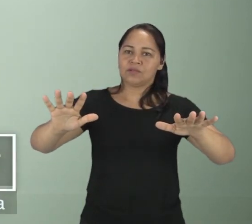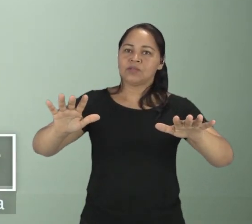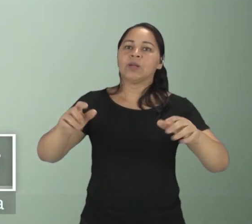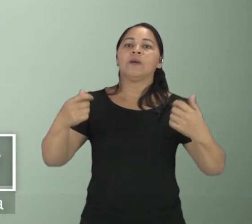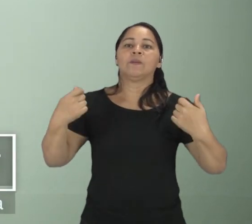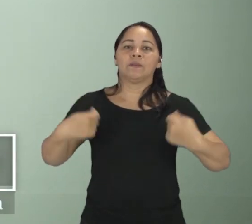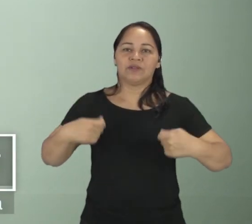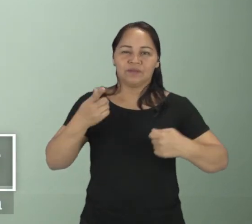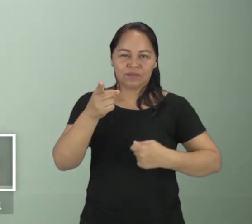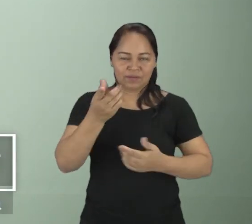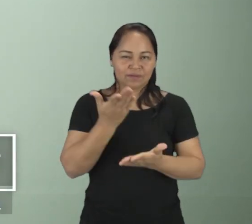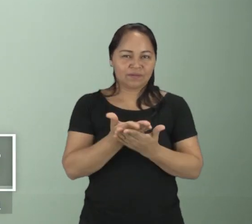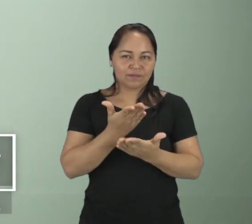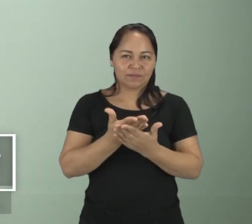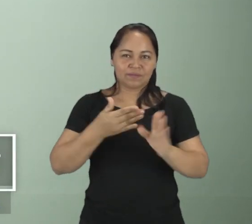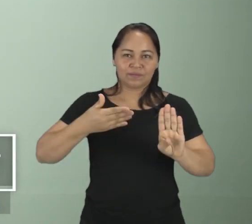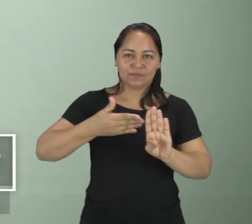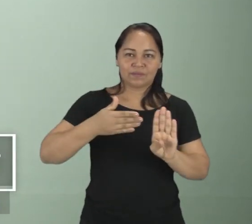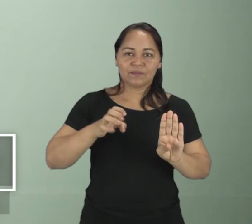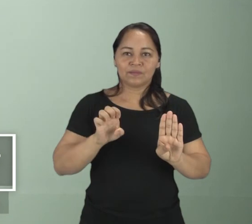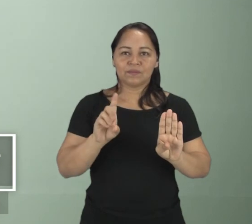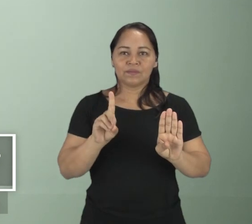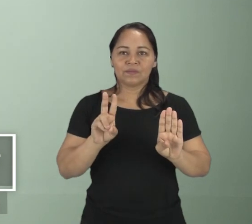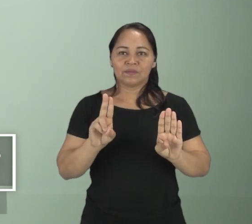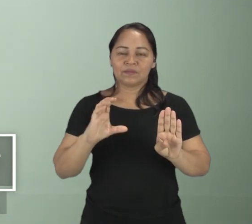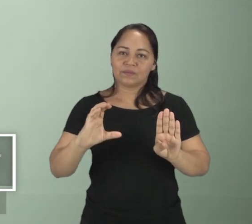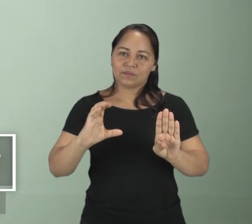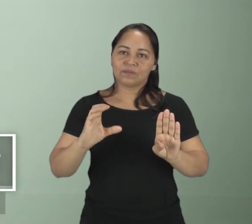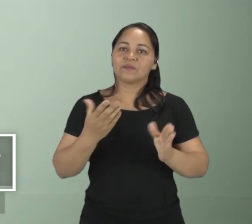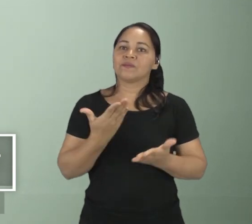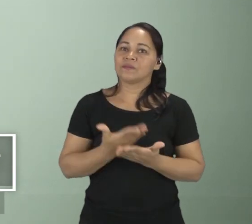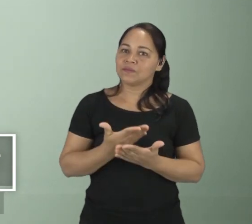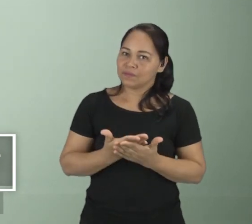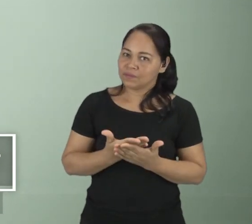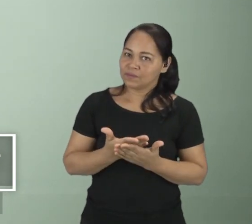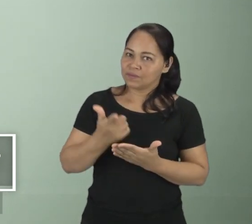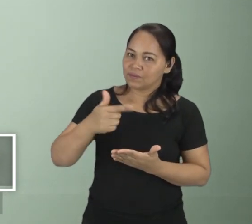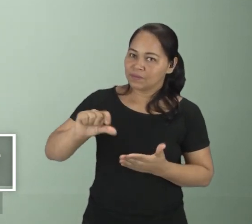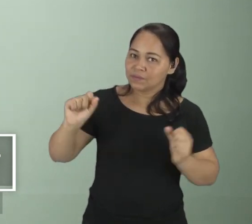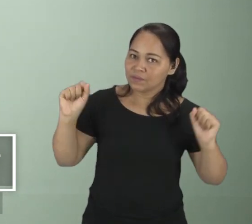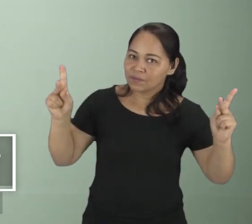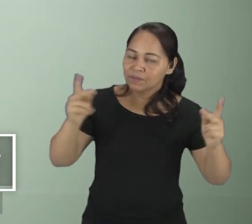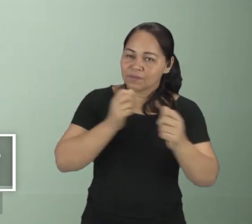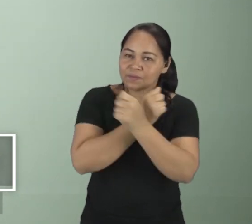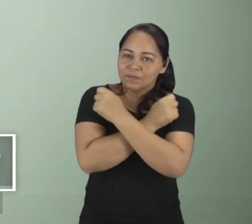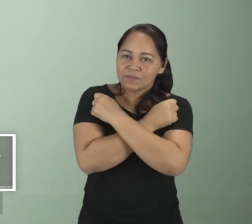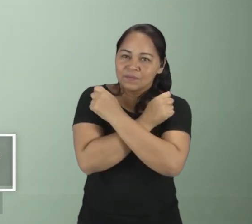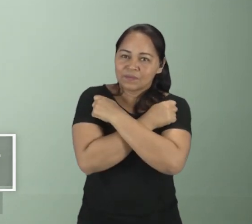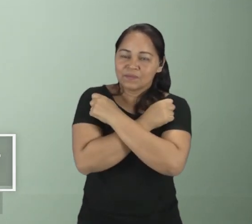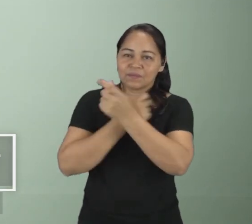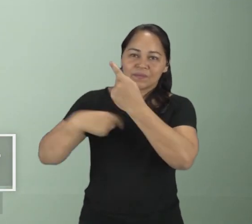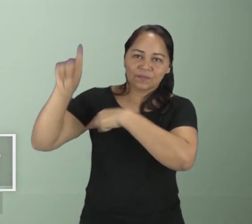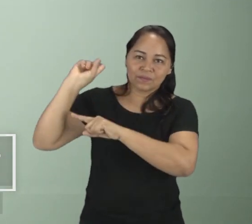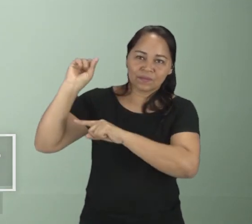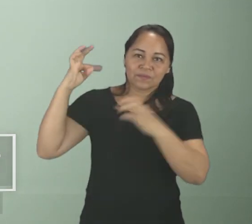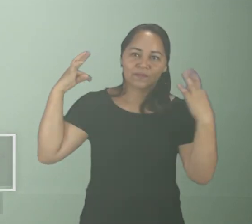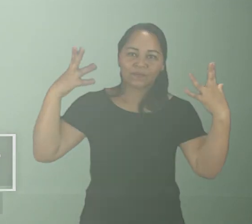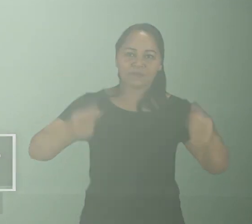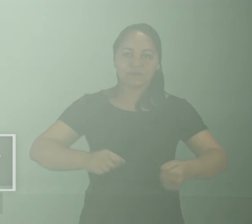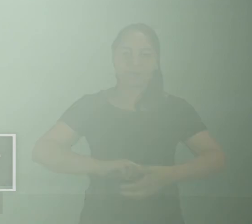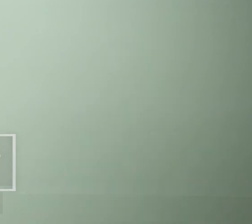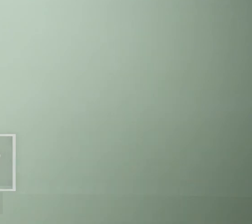de visitar a plataforma Eduque para rever essa aula de hoje, ok? Um grande abraço, sucesso a todos!